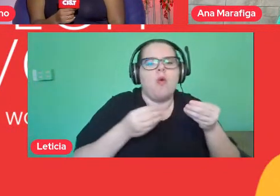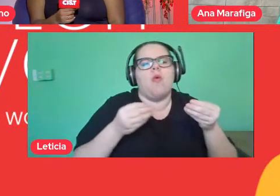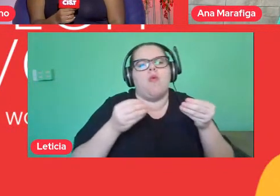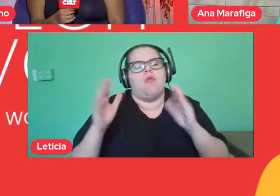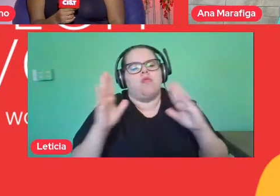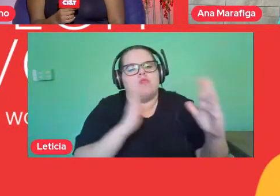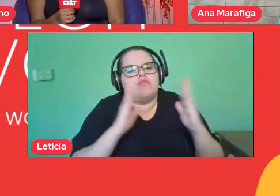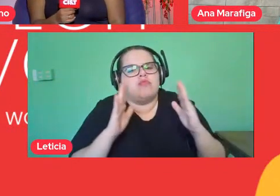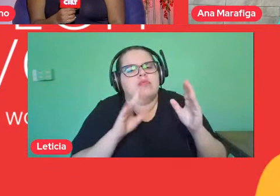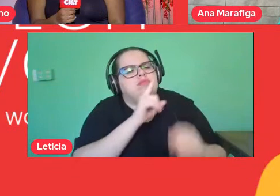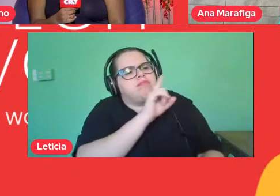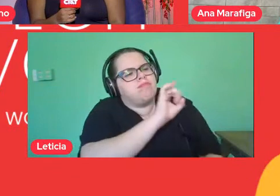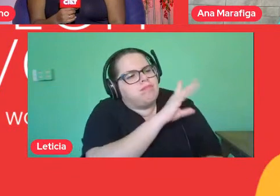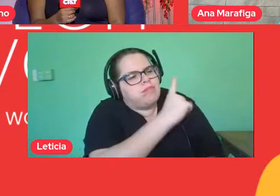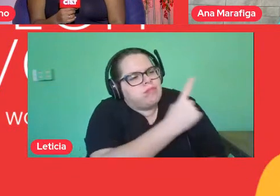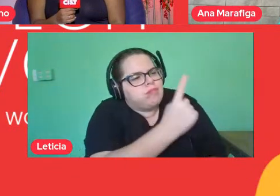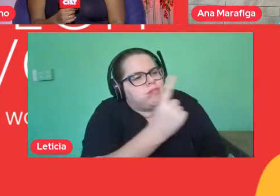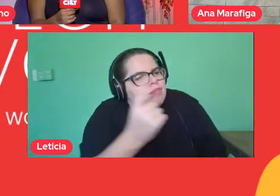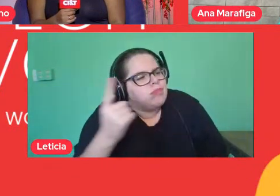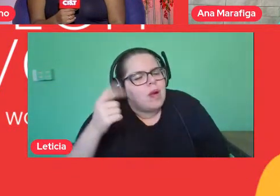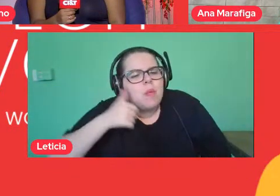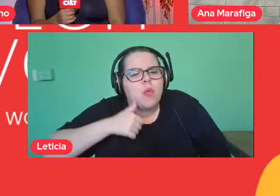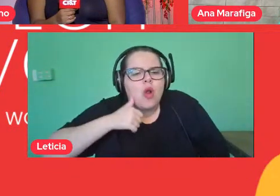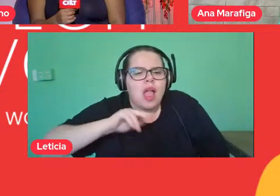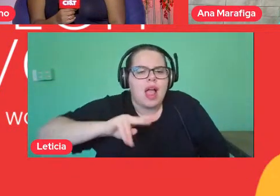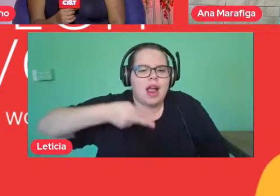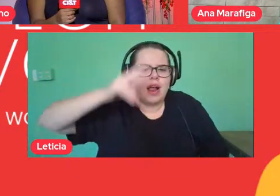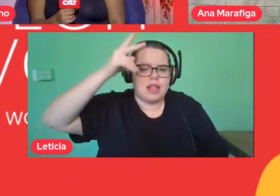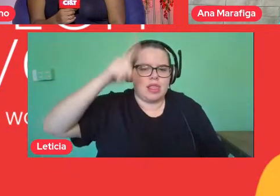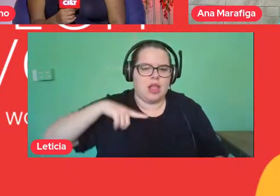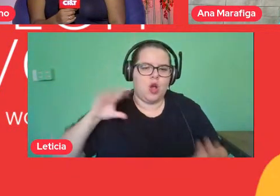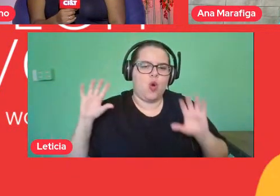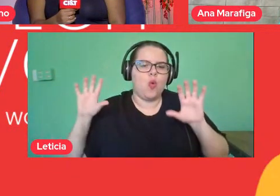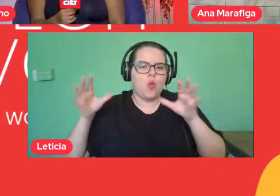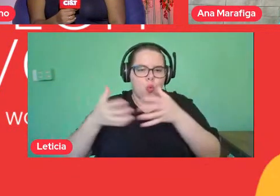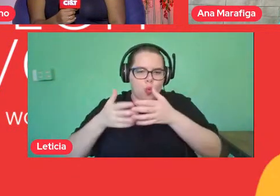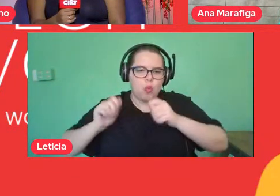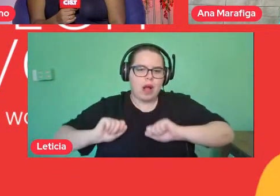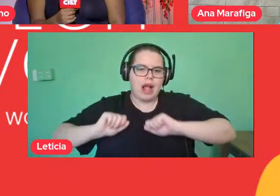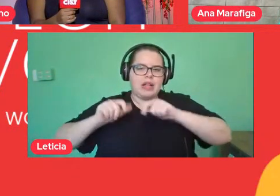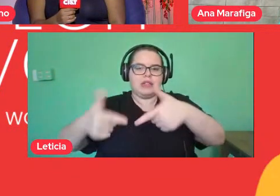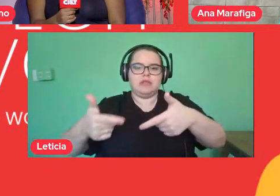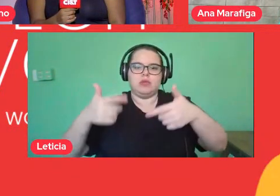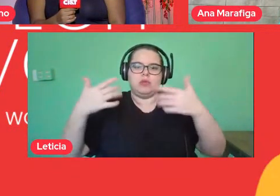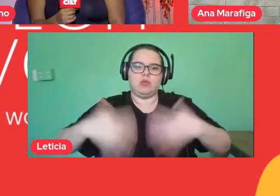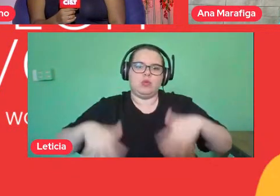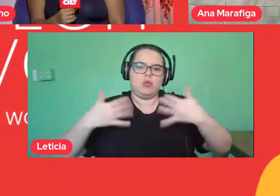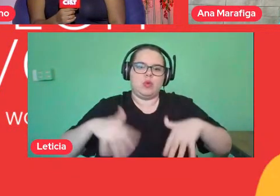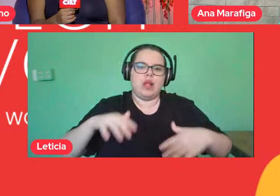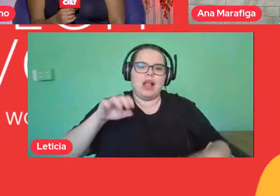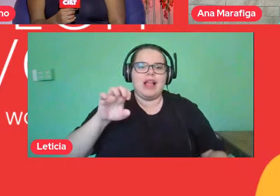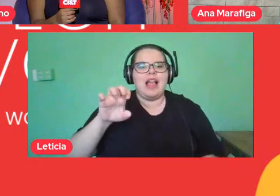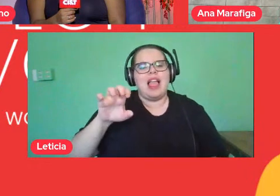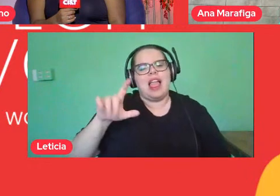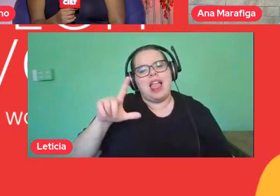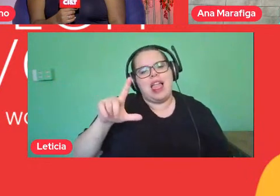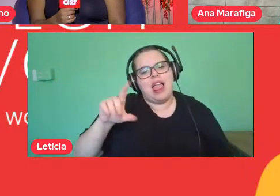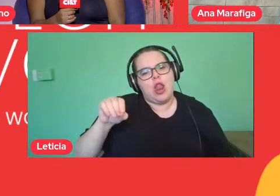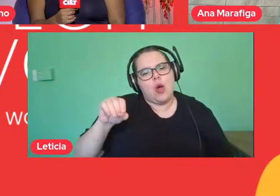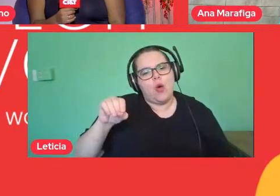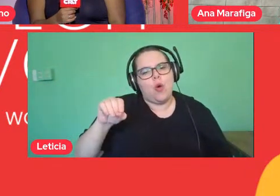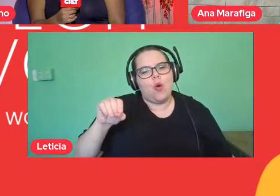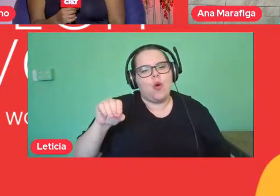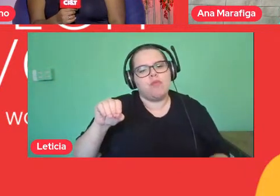carreira de cada uma das nossas mulheres que a gente tem aqui. A gente tem um grupo, uma iniciativa que a gente chama Elo Entre Elas, que